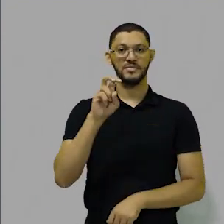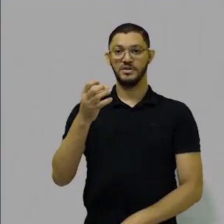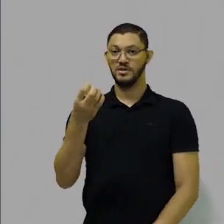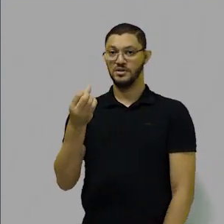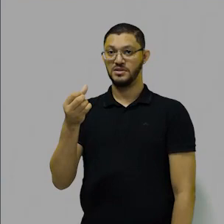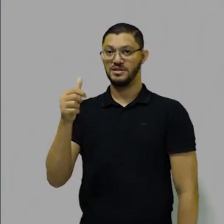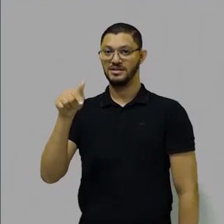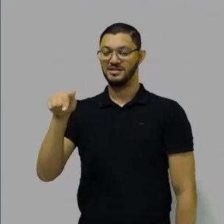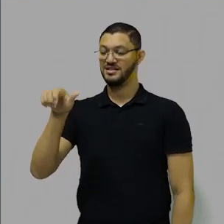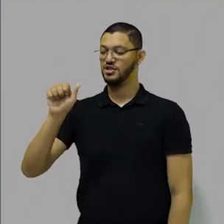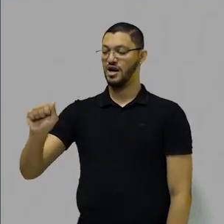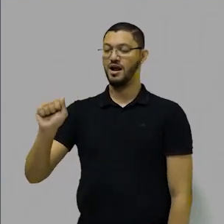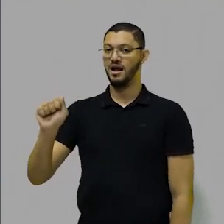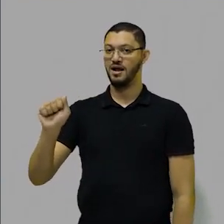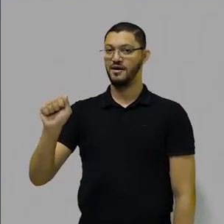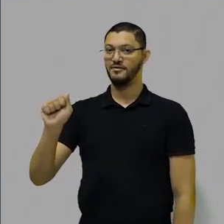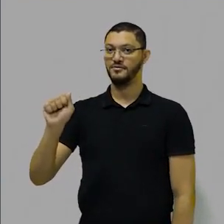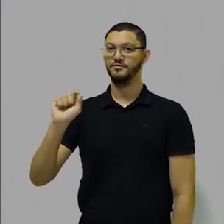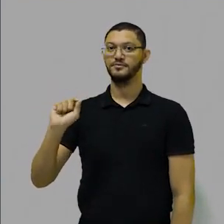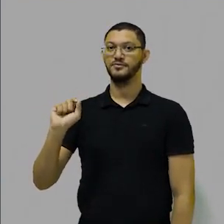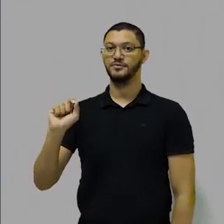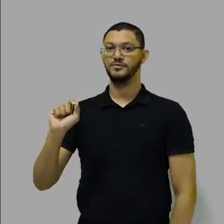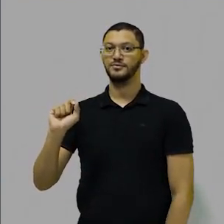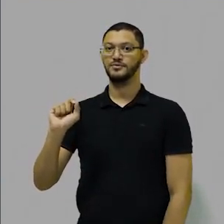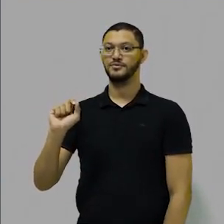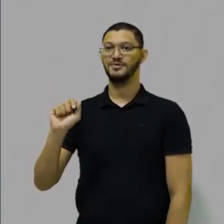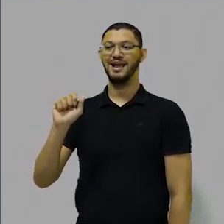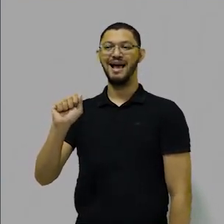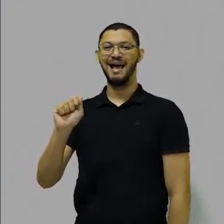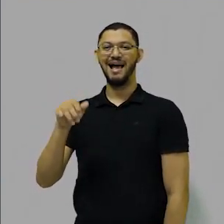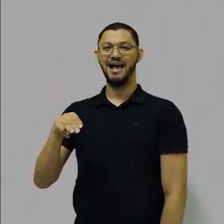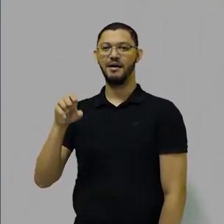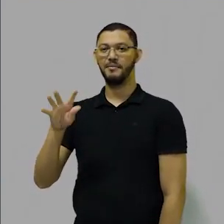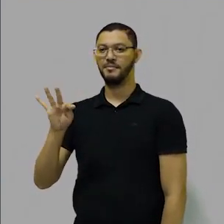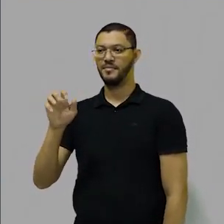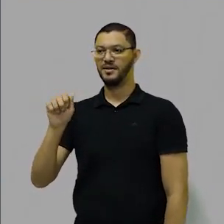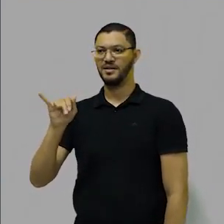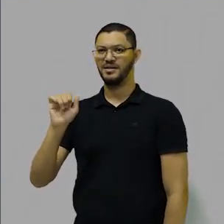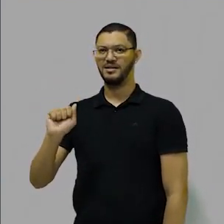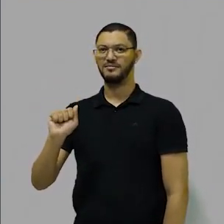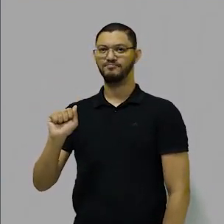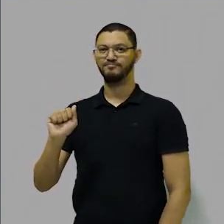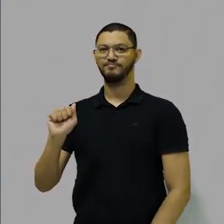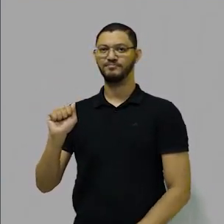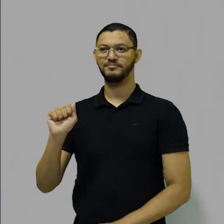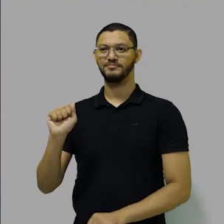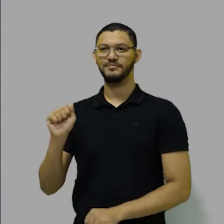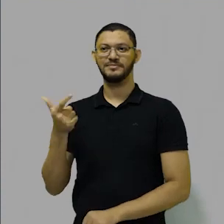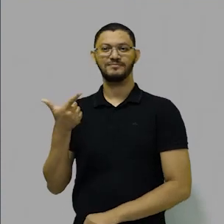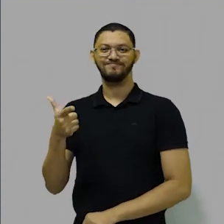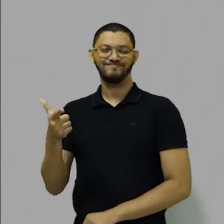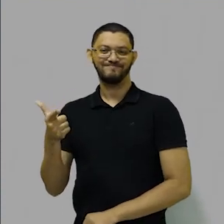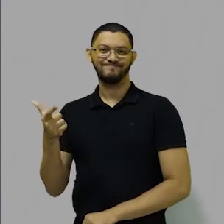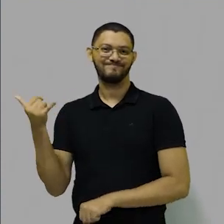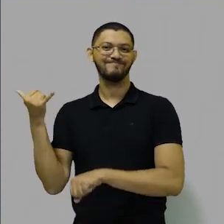5A, 6A e 7A são os ametais. Ametais quer dizer que são os não